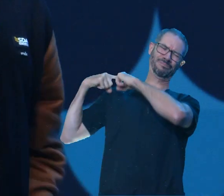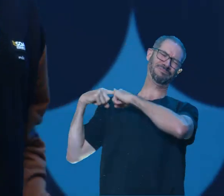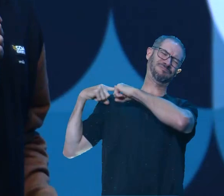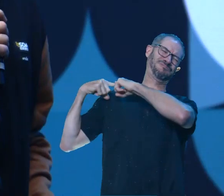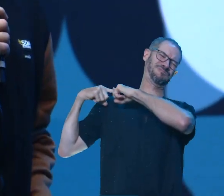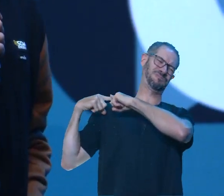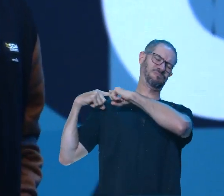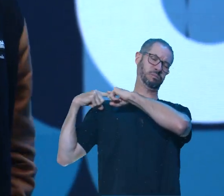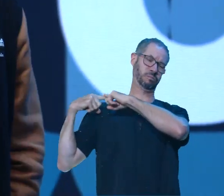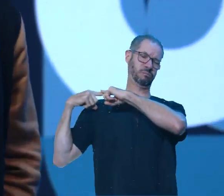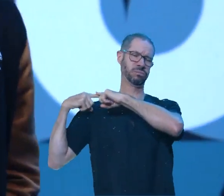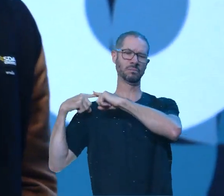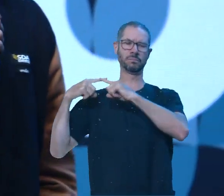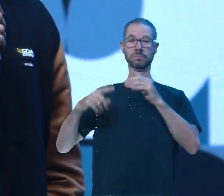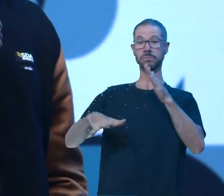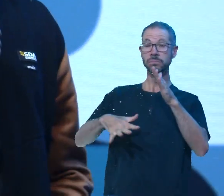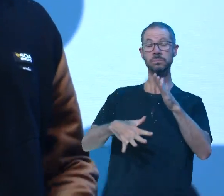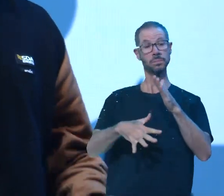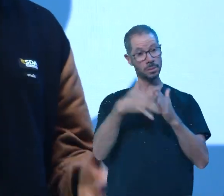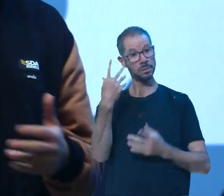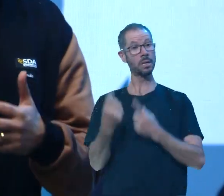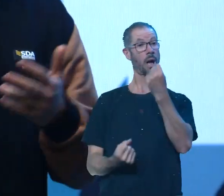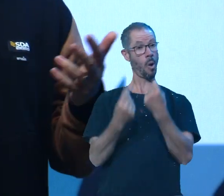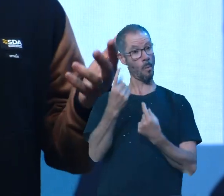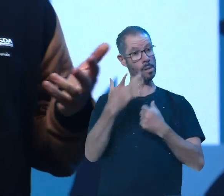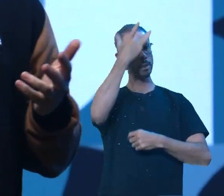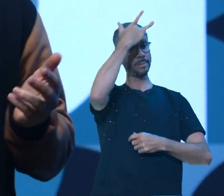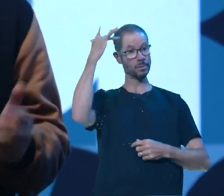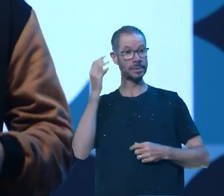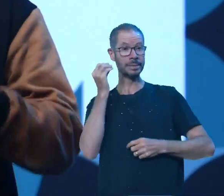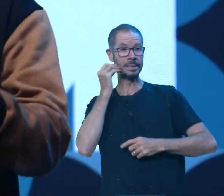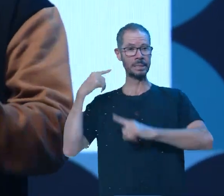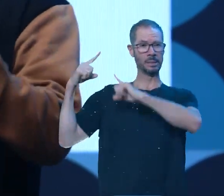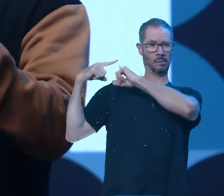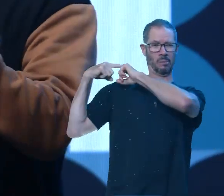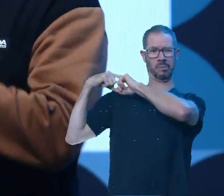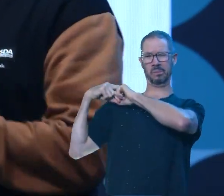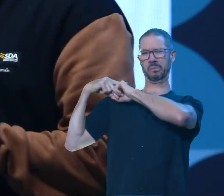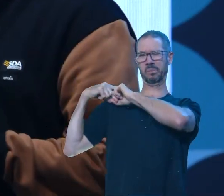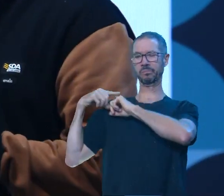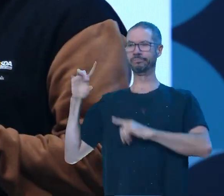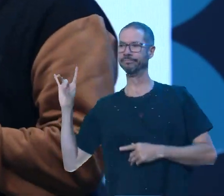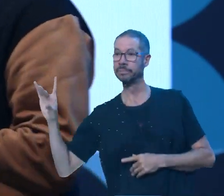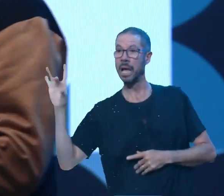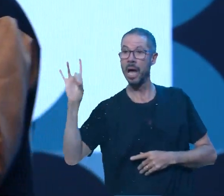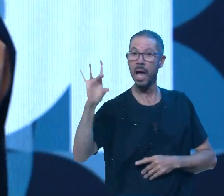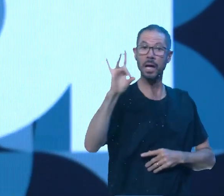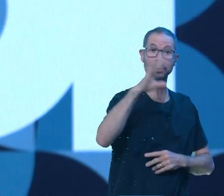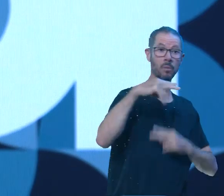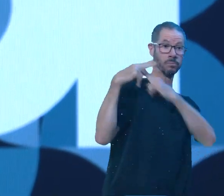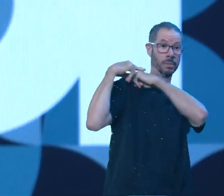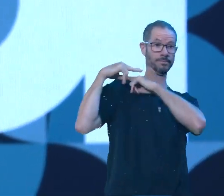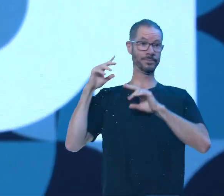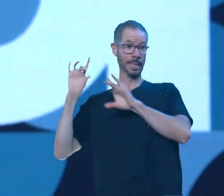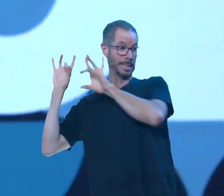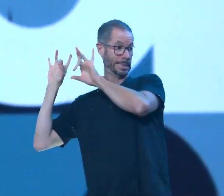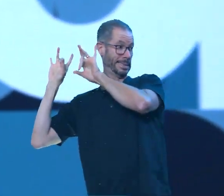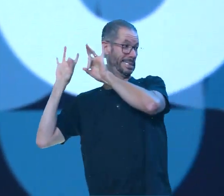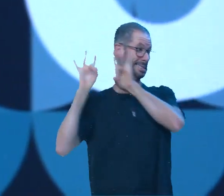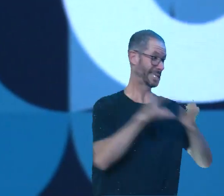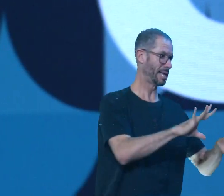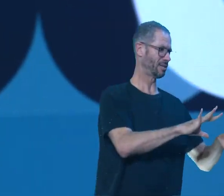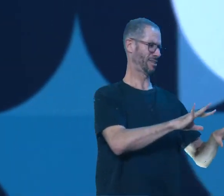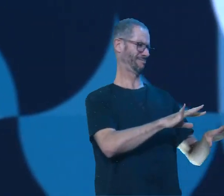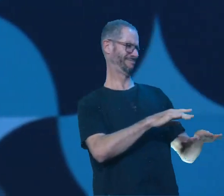ser carregada. E muitas vezes, algumas pessoas tentando carregar a cruz que Deus tem para cada um de nós, acabam deixando a cruz no meio do